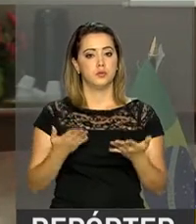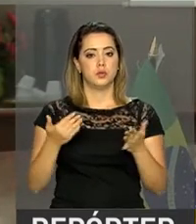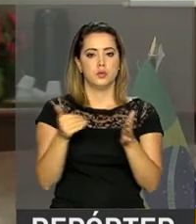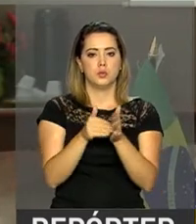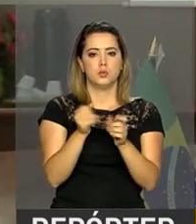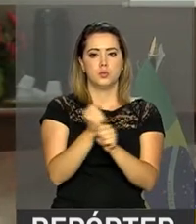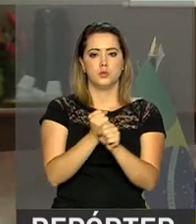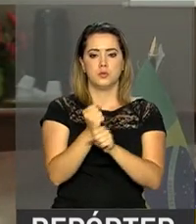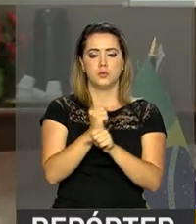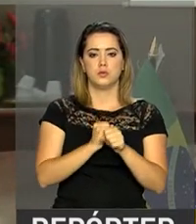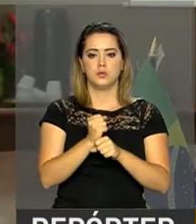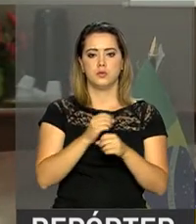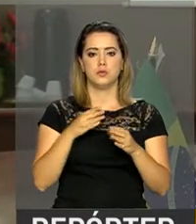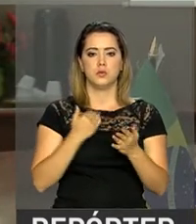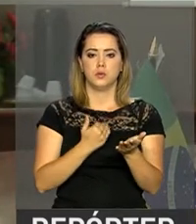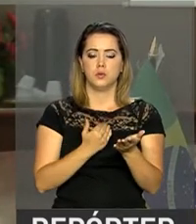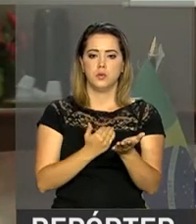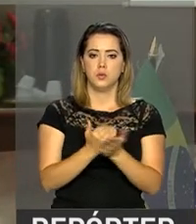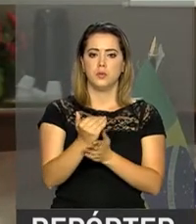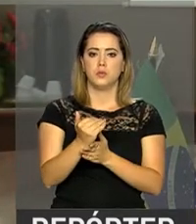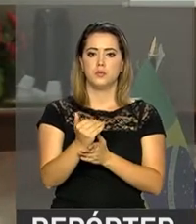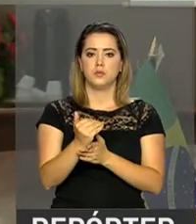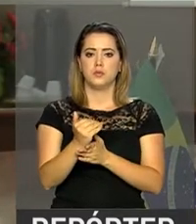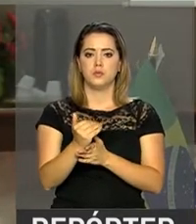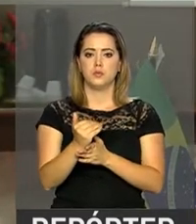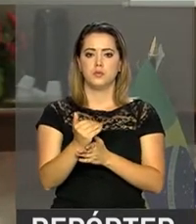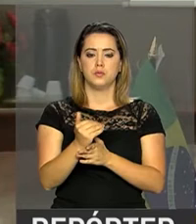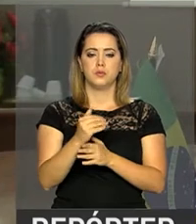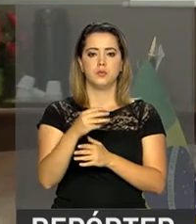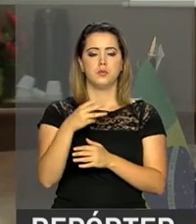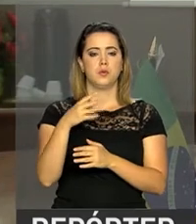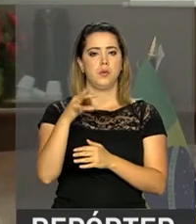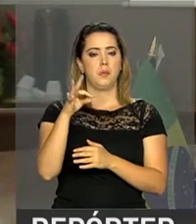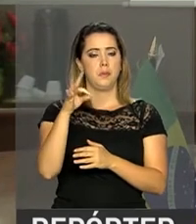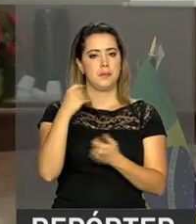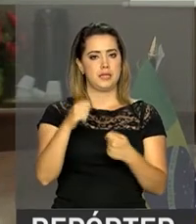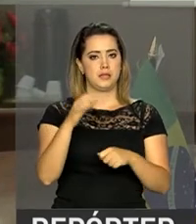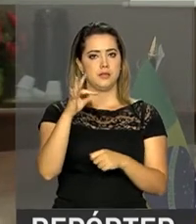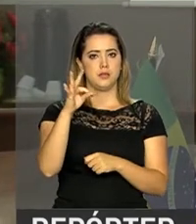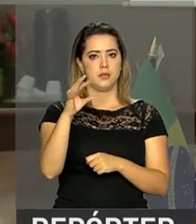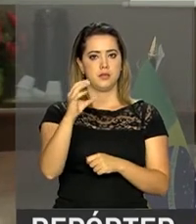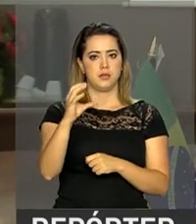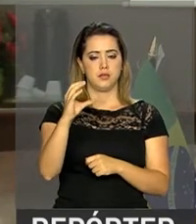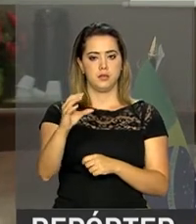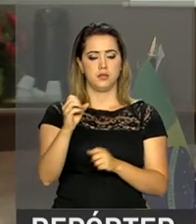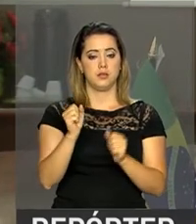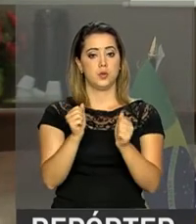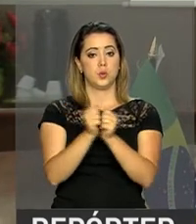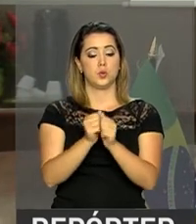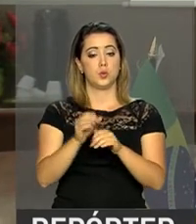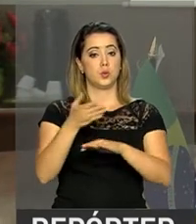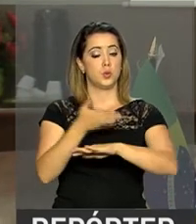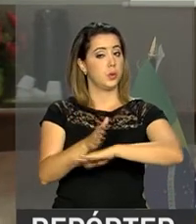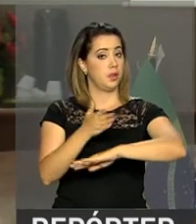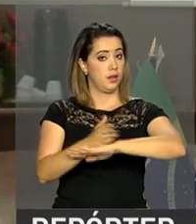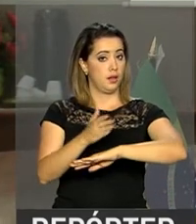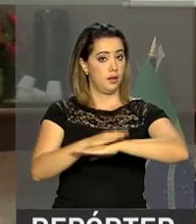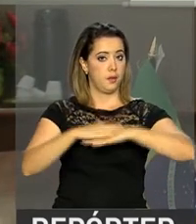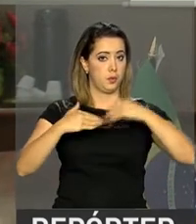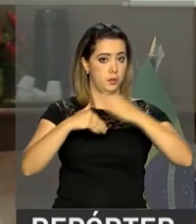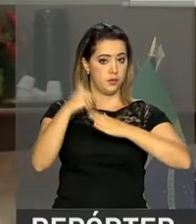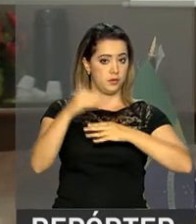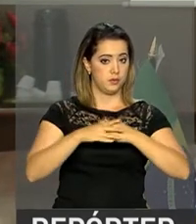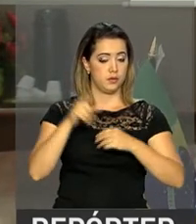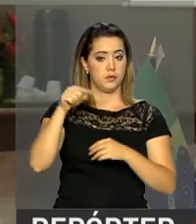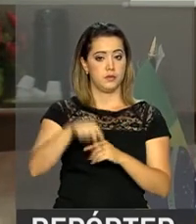último ano, você começa aquele trâmite de fazer o TCC. E junto você faz um estágio. Aí eu fiz aqui na